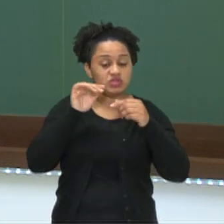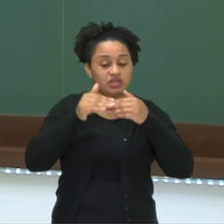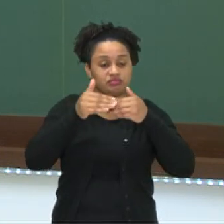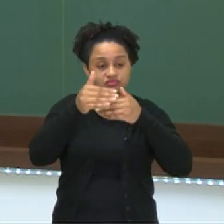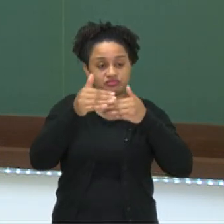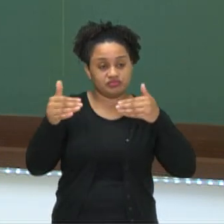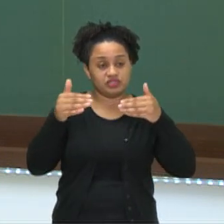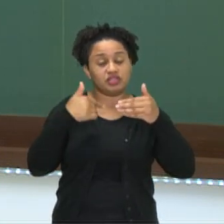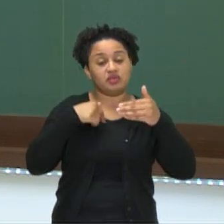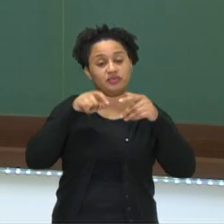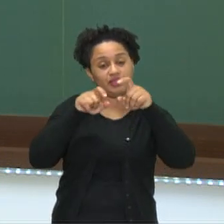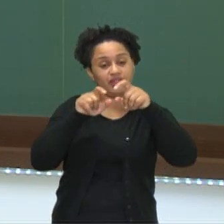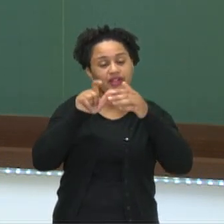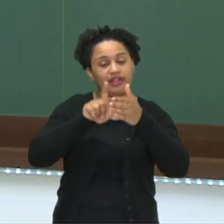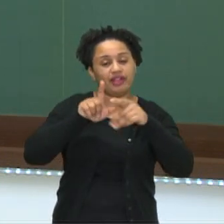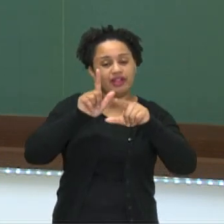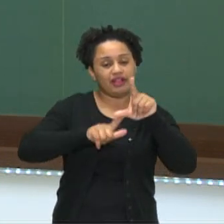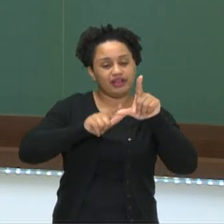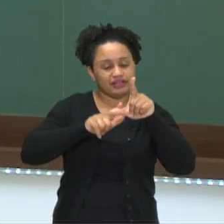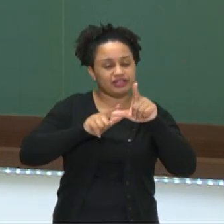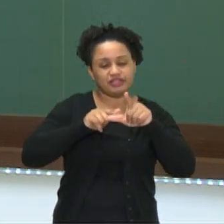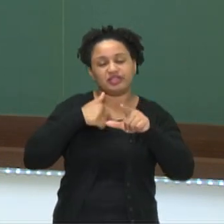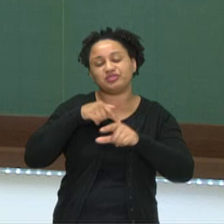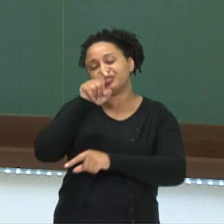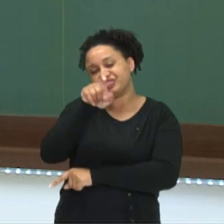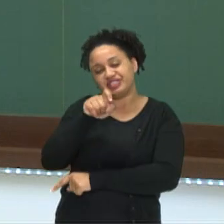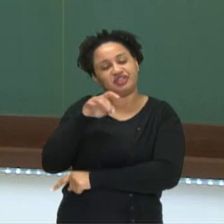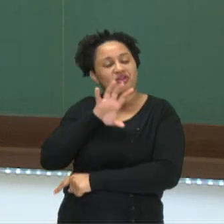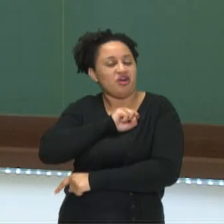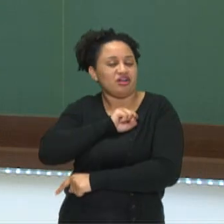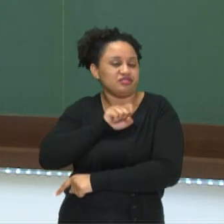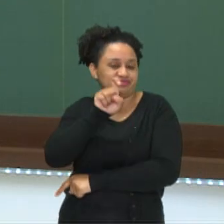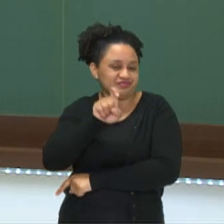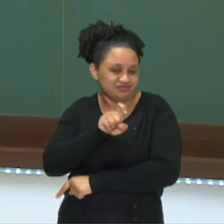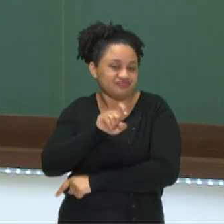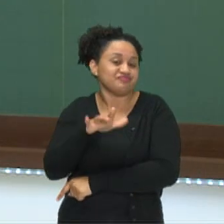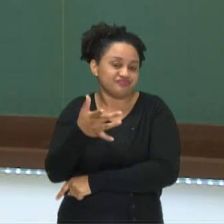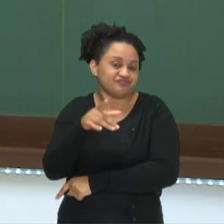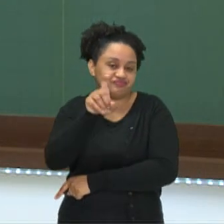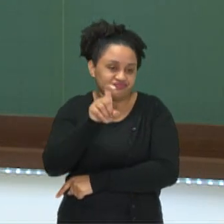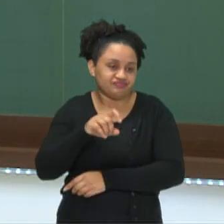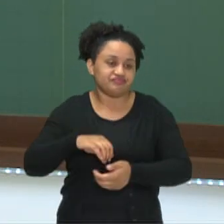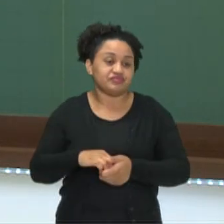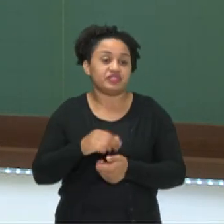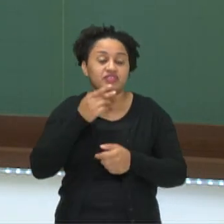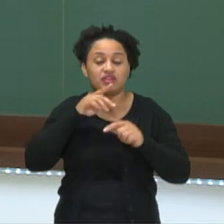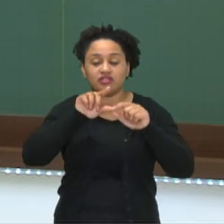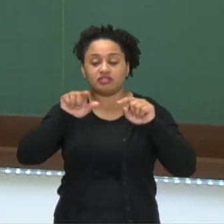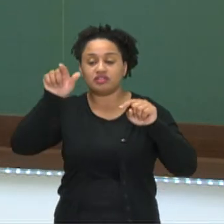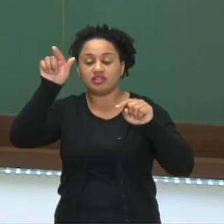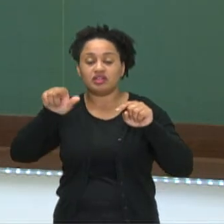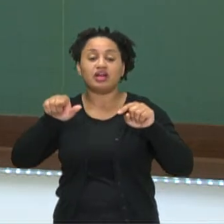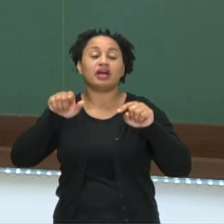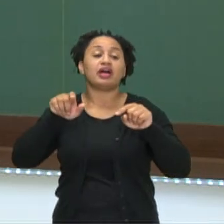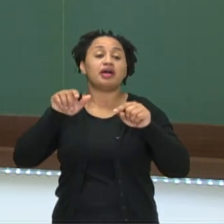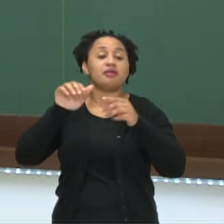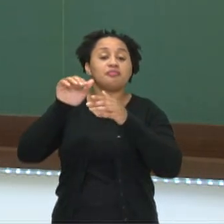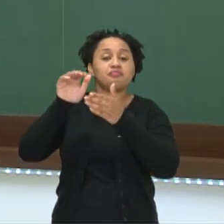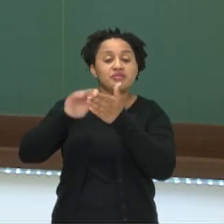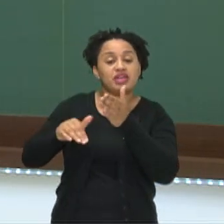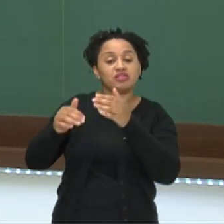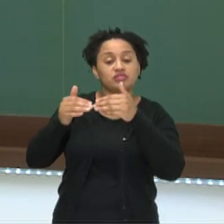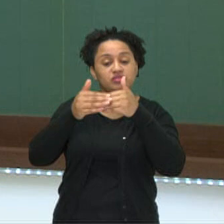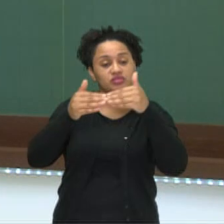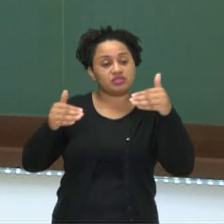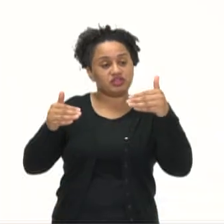eu chamo uma letra. Ah, eu adoro X, gente, adoro. Então, X. E ele disse que a lateral é 18 metros a menos que a